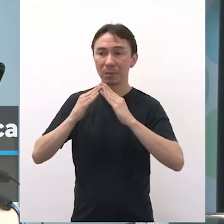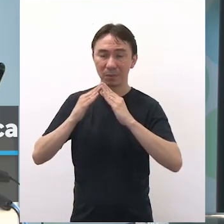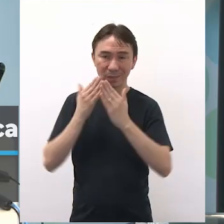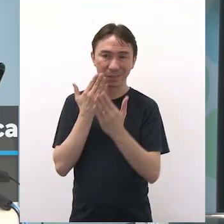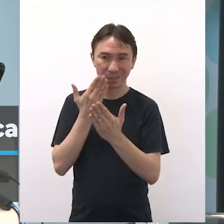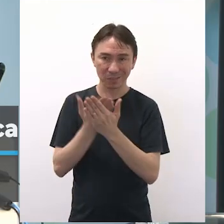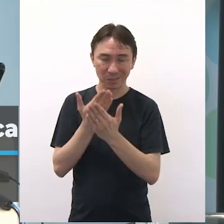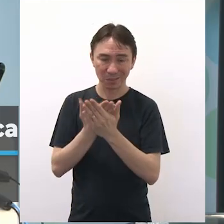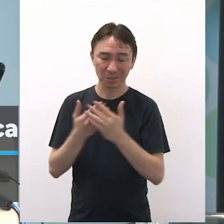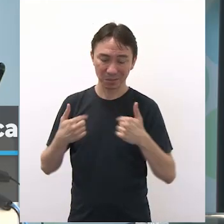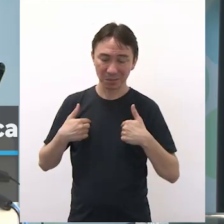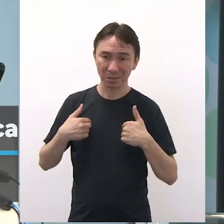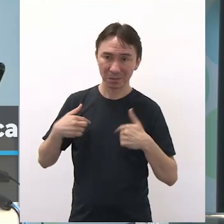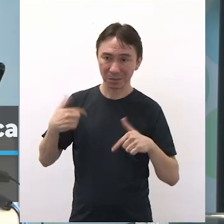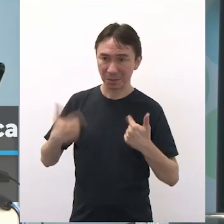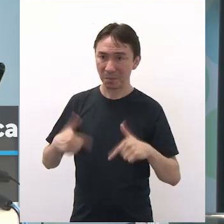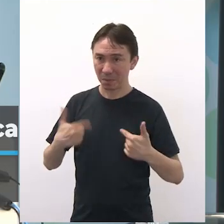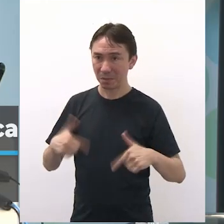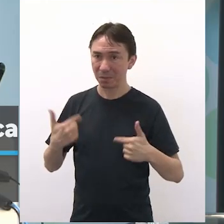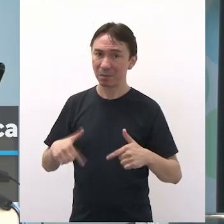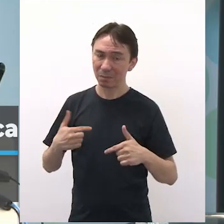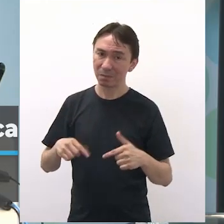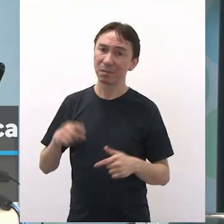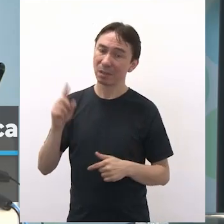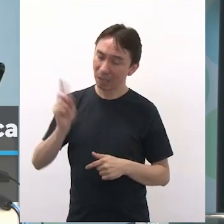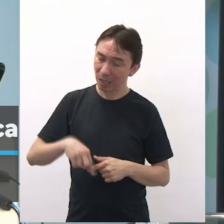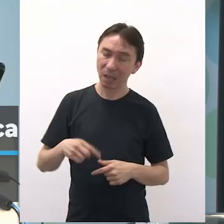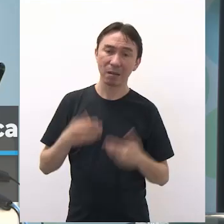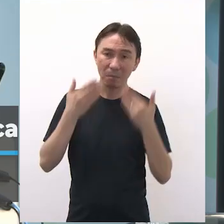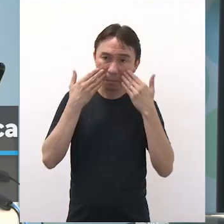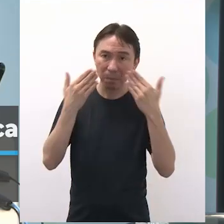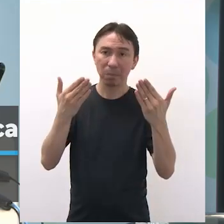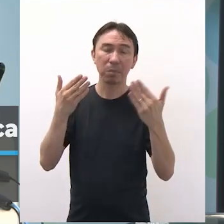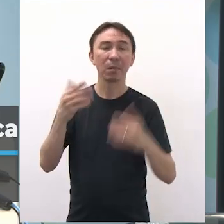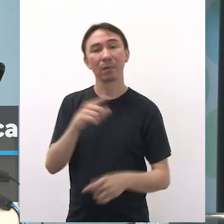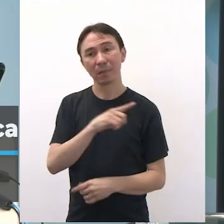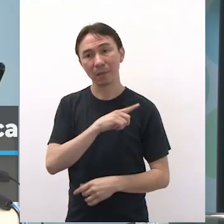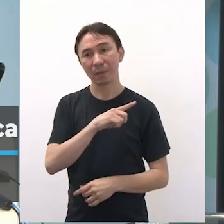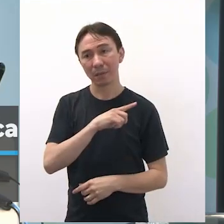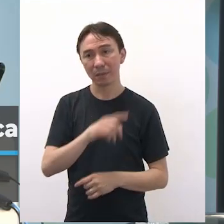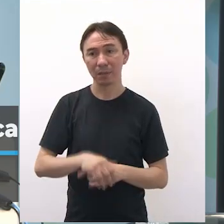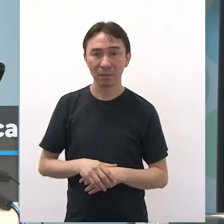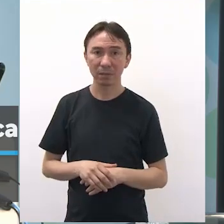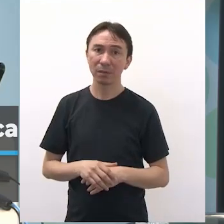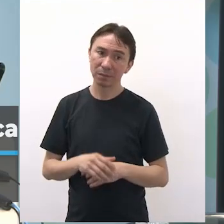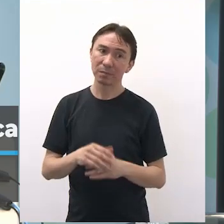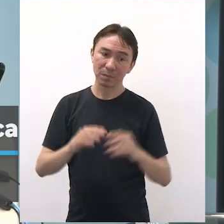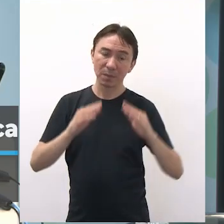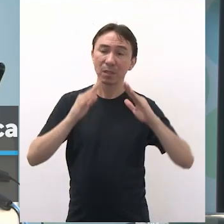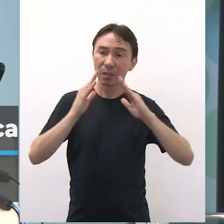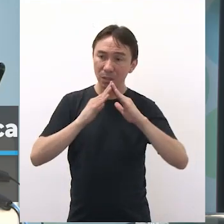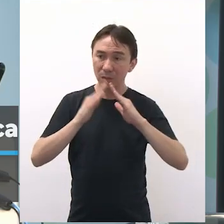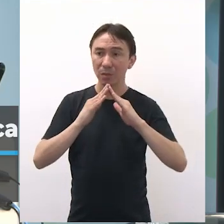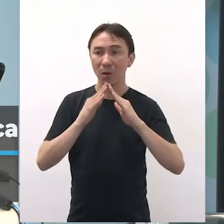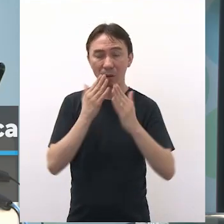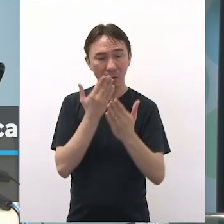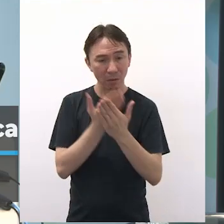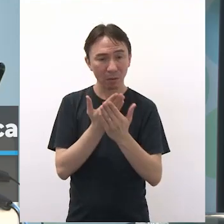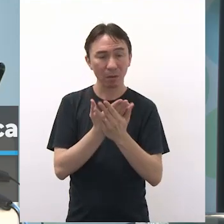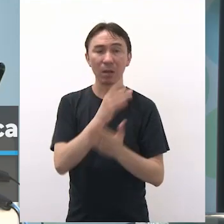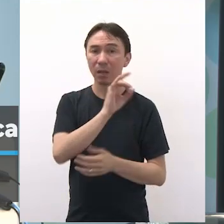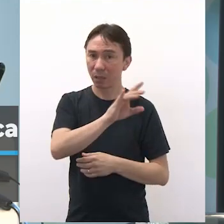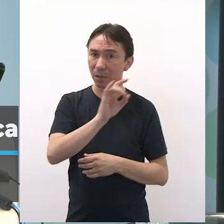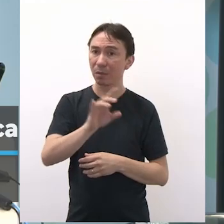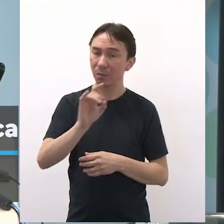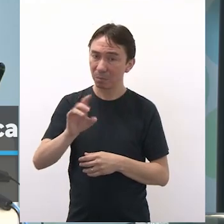tem essa postura, entendeu? Então, cada escola, dentro da sua realidade, realiza, né, esse conselho